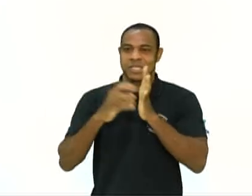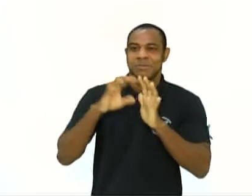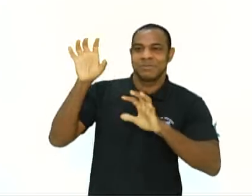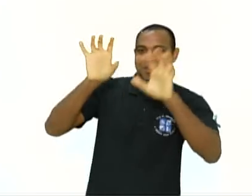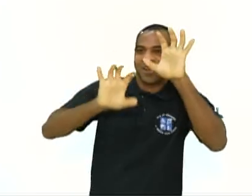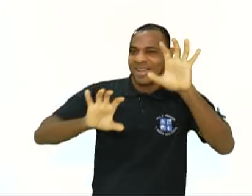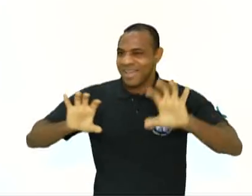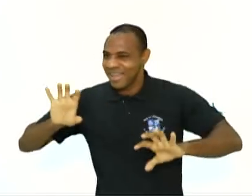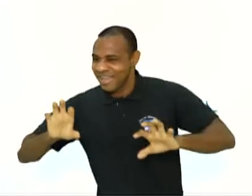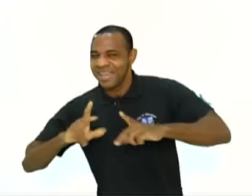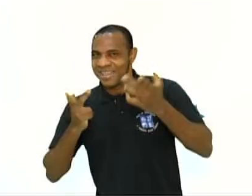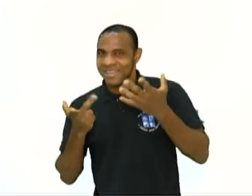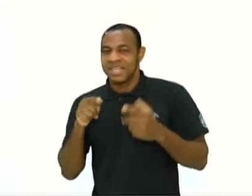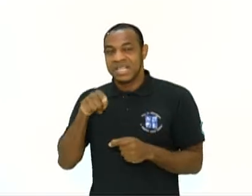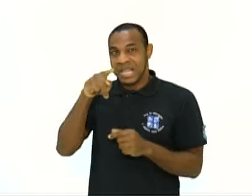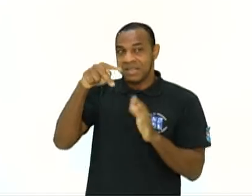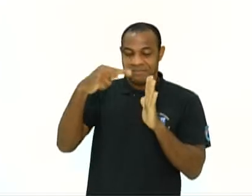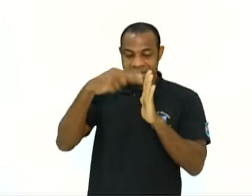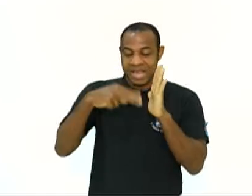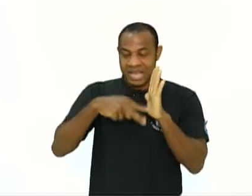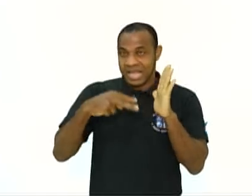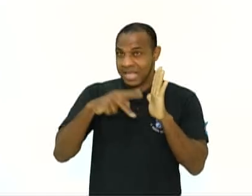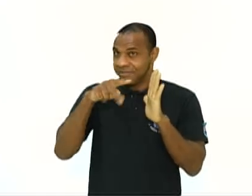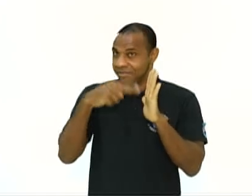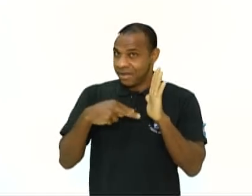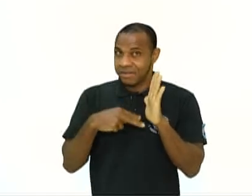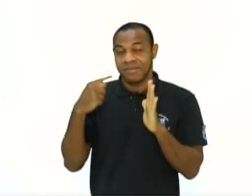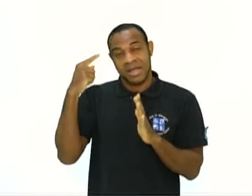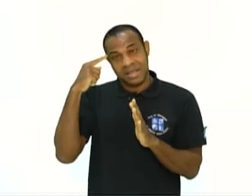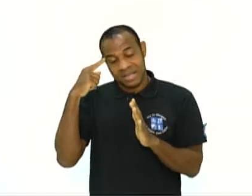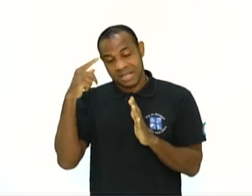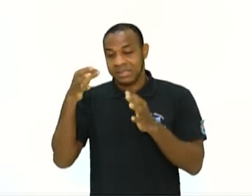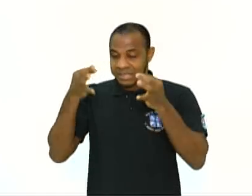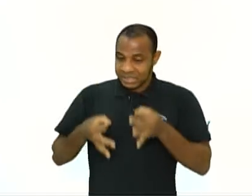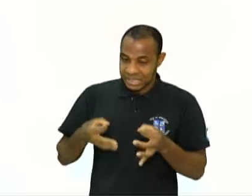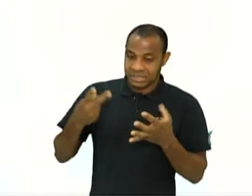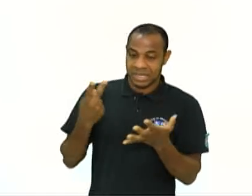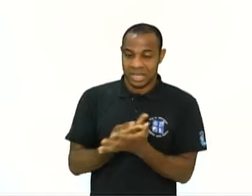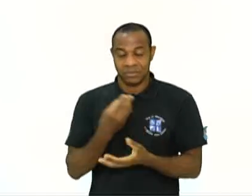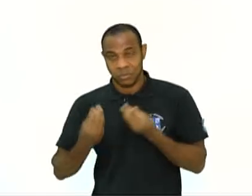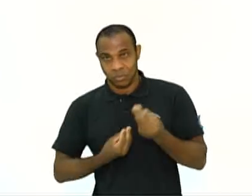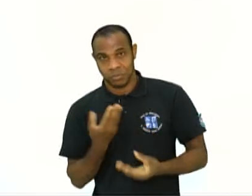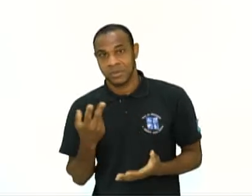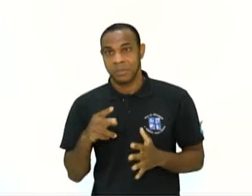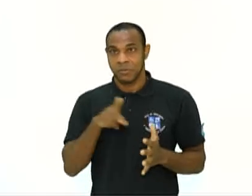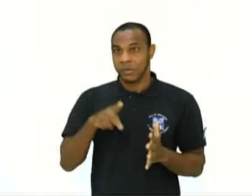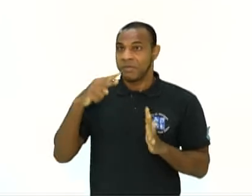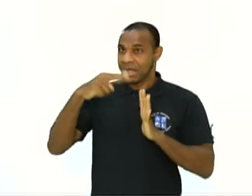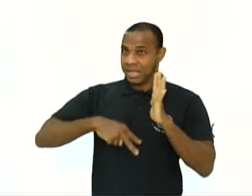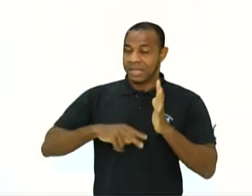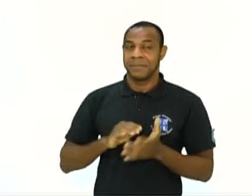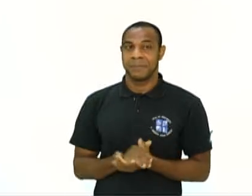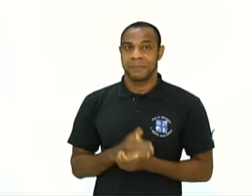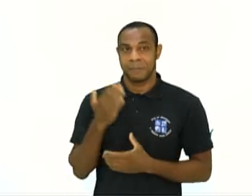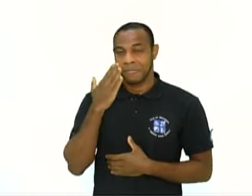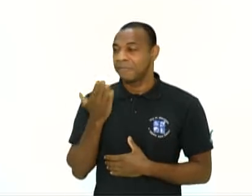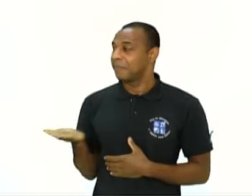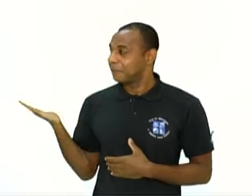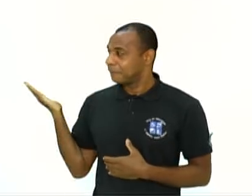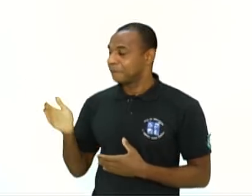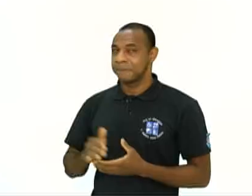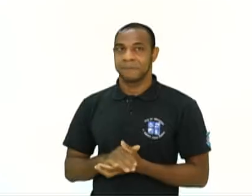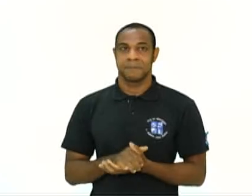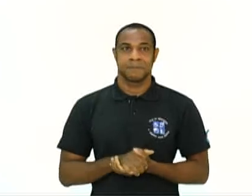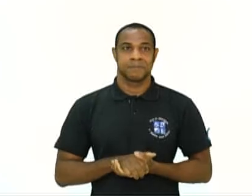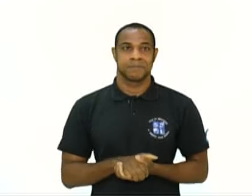lendo e você vai pensando se essa é a incorreta ou não. Letter A. Different cultures have